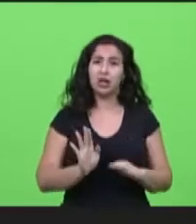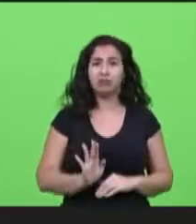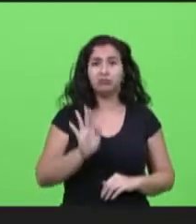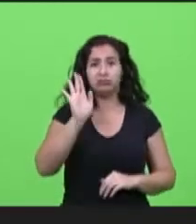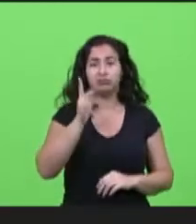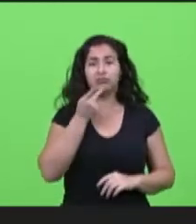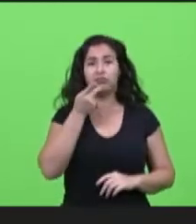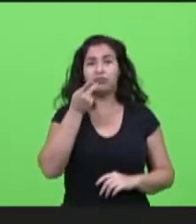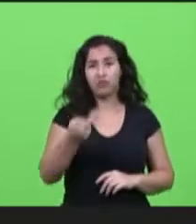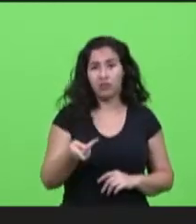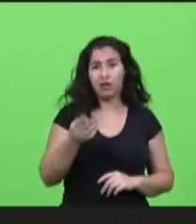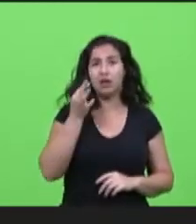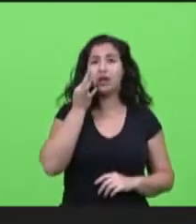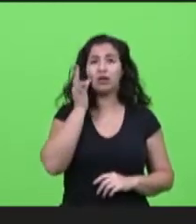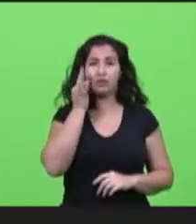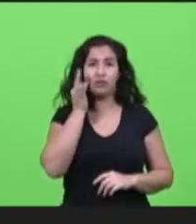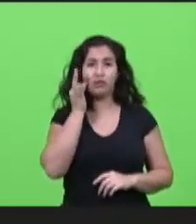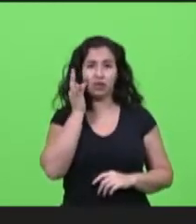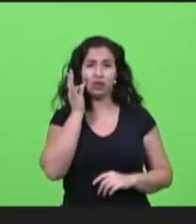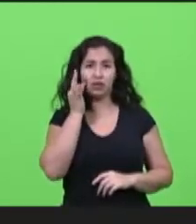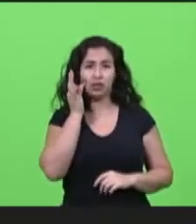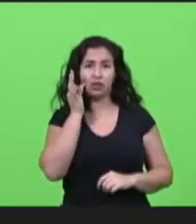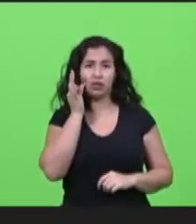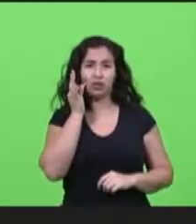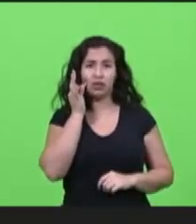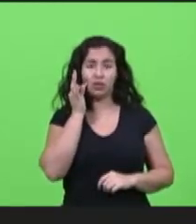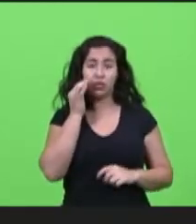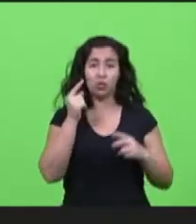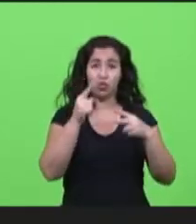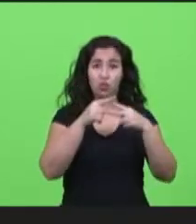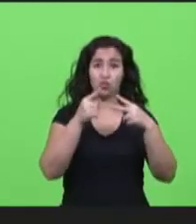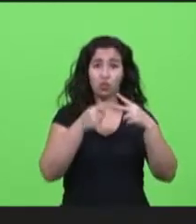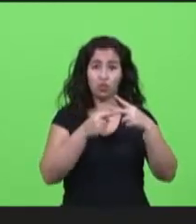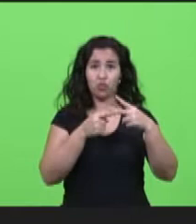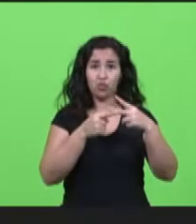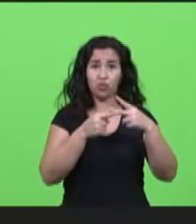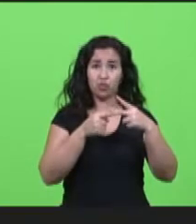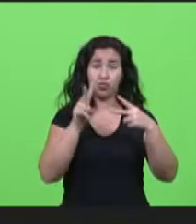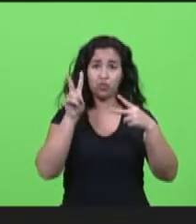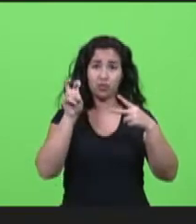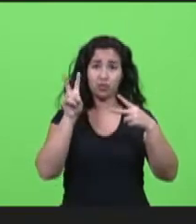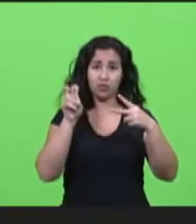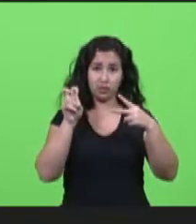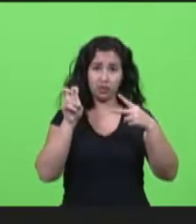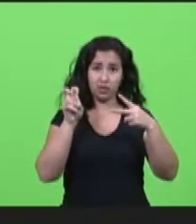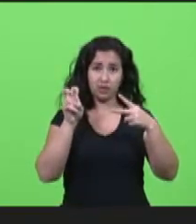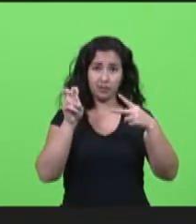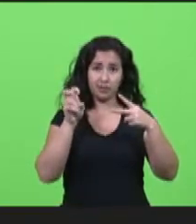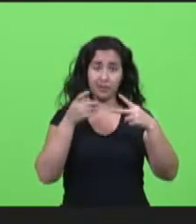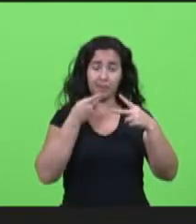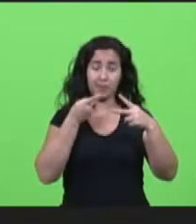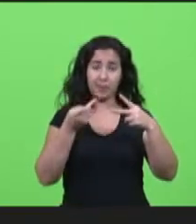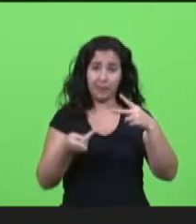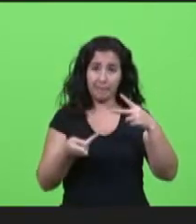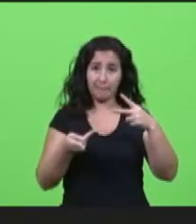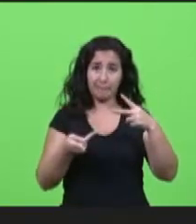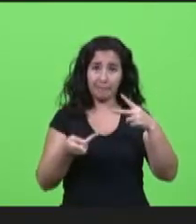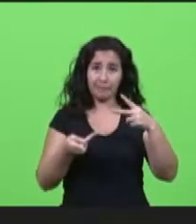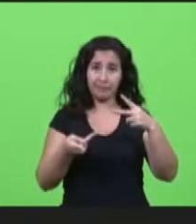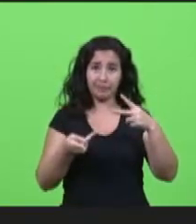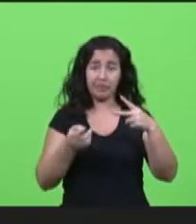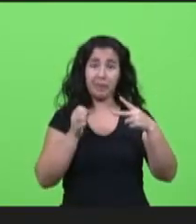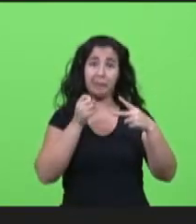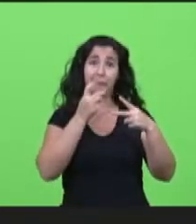ao deputado Fernando, que tem duas questões que me marcaram nesse projeto, que pode